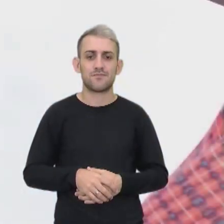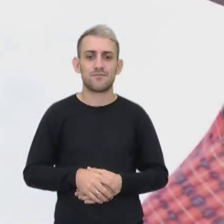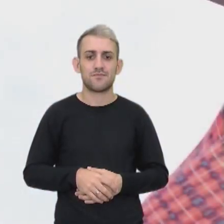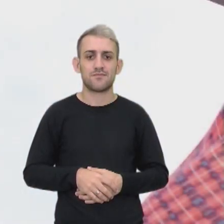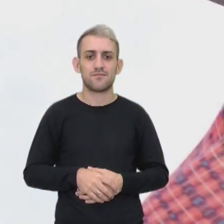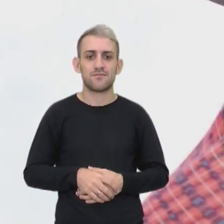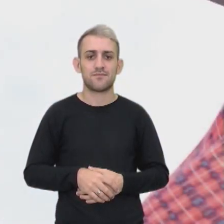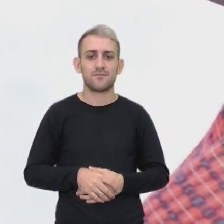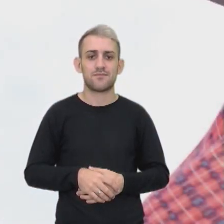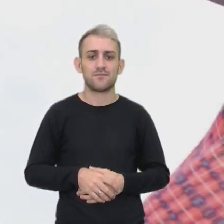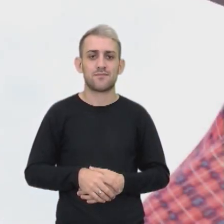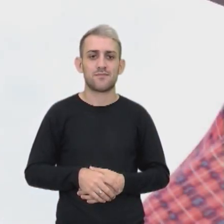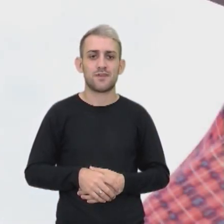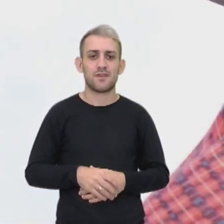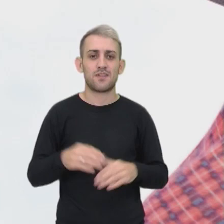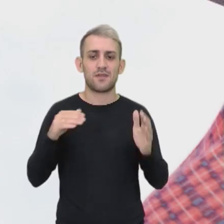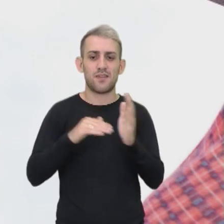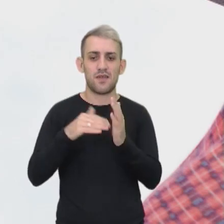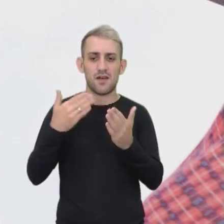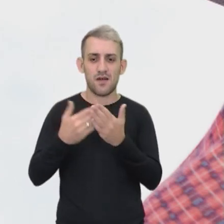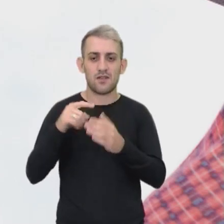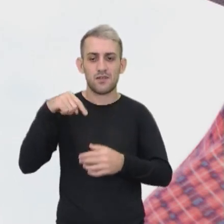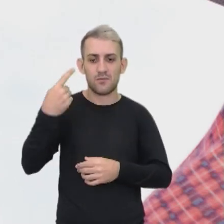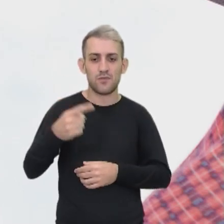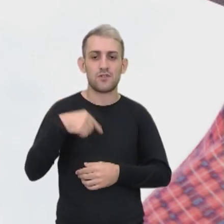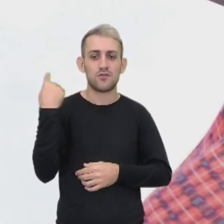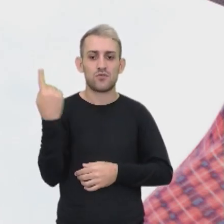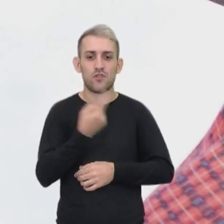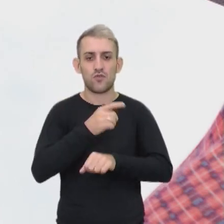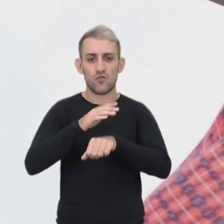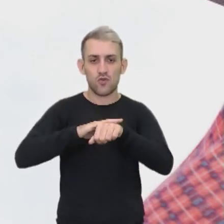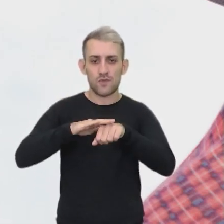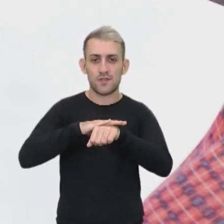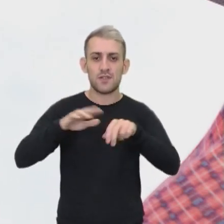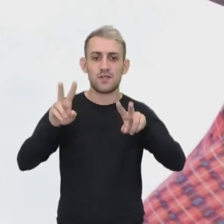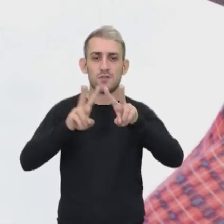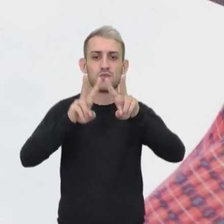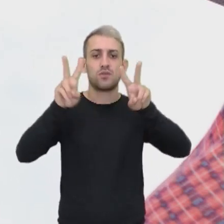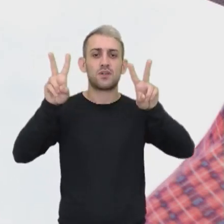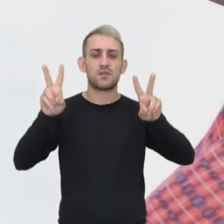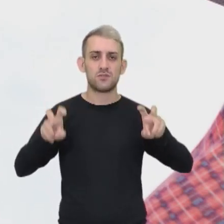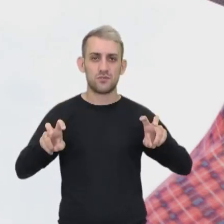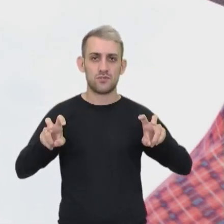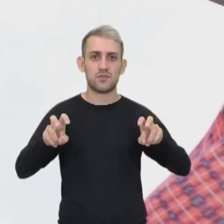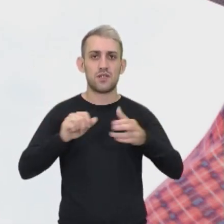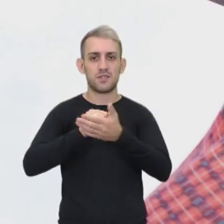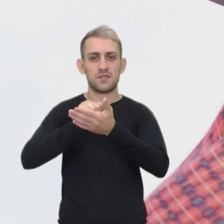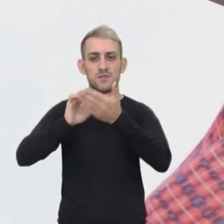E aí, então, até a próxima aula, que a gente vai continuar nesse assunto aí, como eu disse, nessa nossa